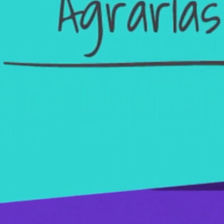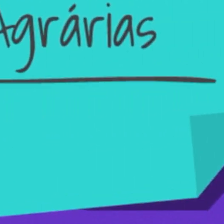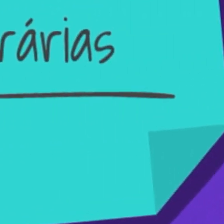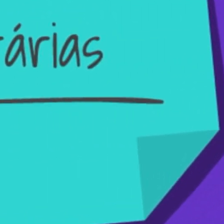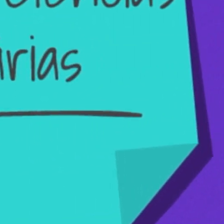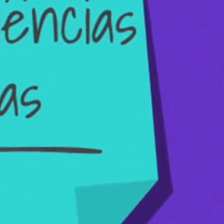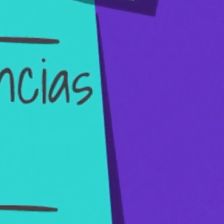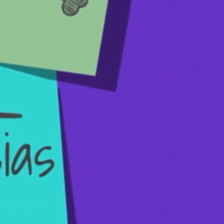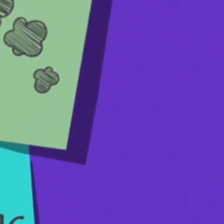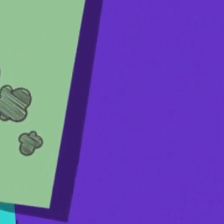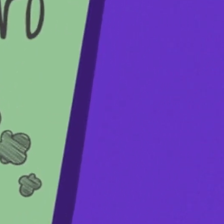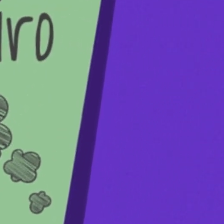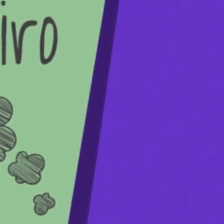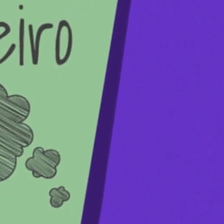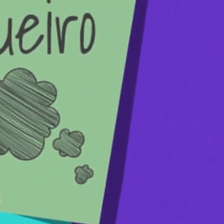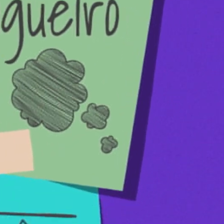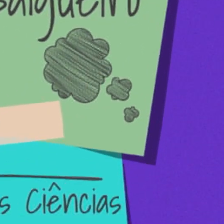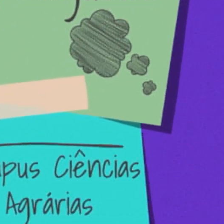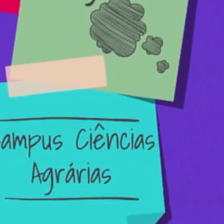Música